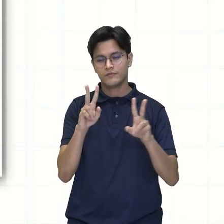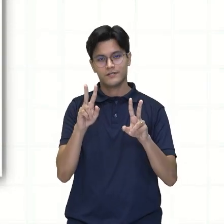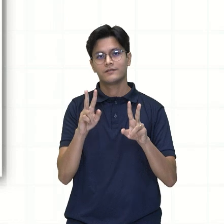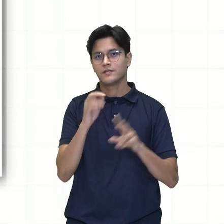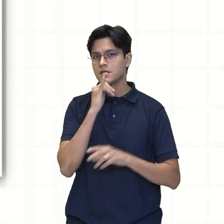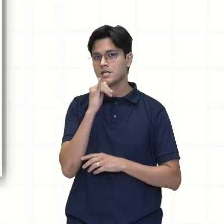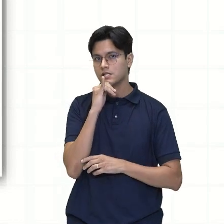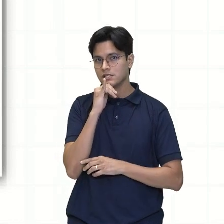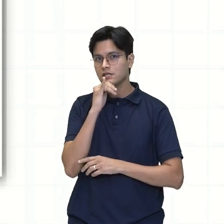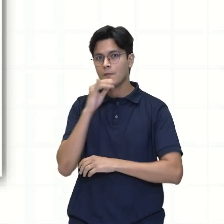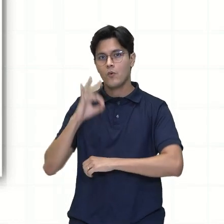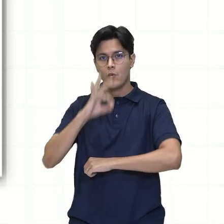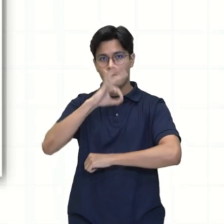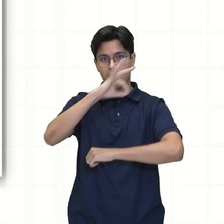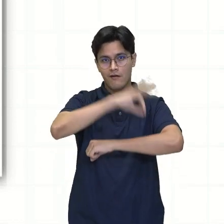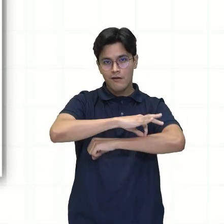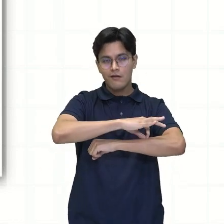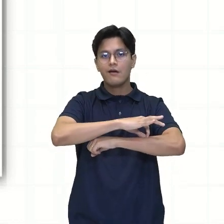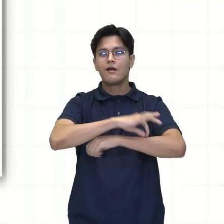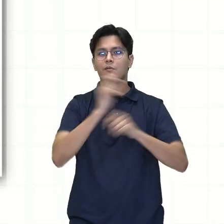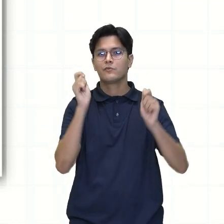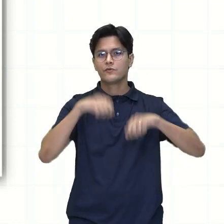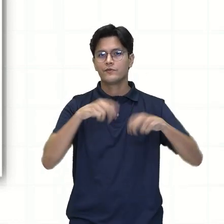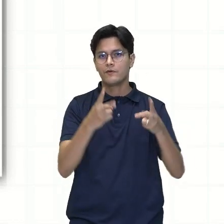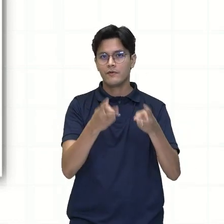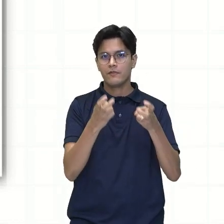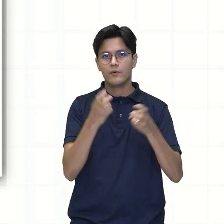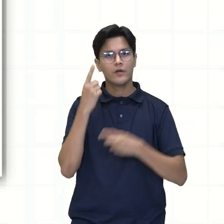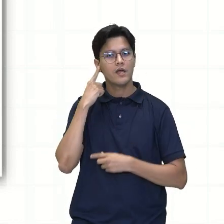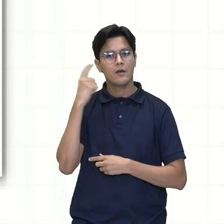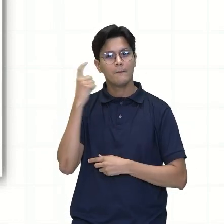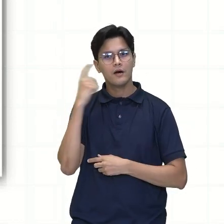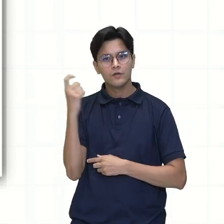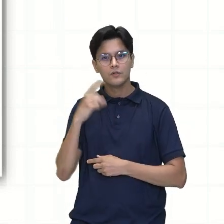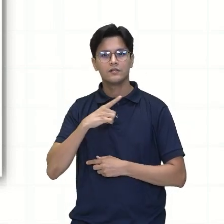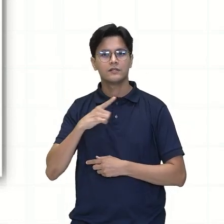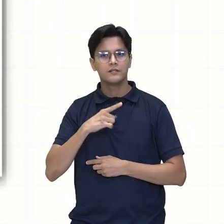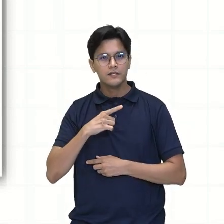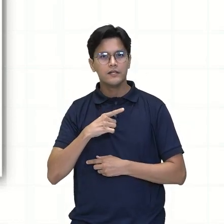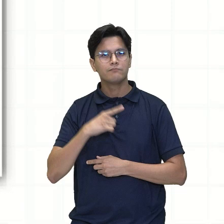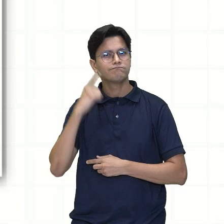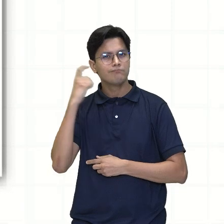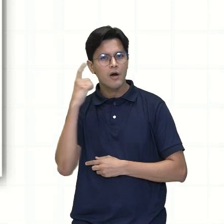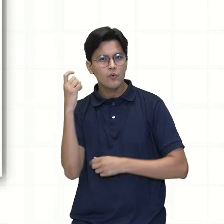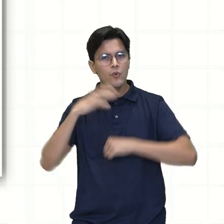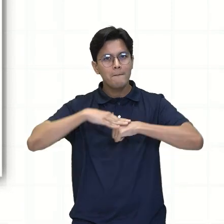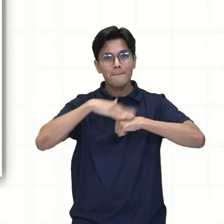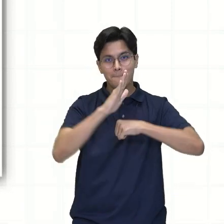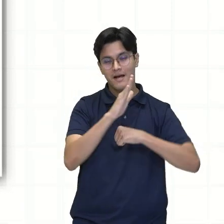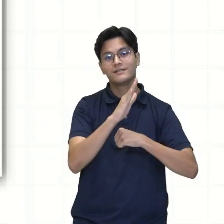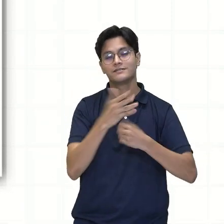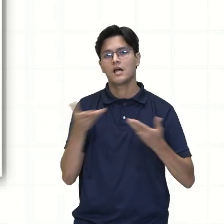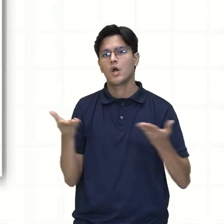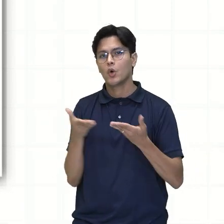voo mais lento e muito barulhento, enquanto o barulho do mosquito da dengue tem ali um voo mais